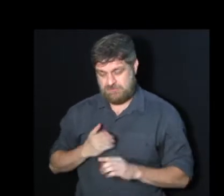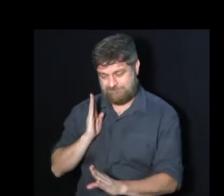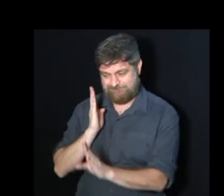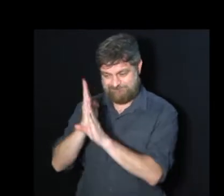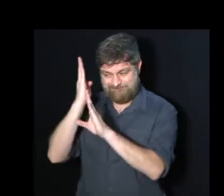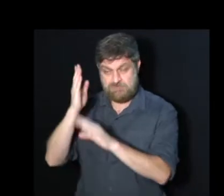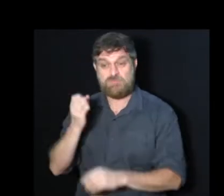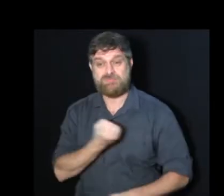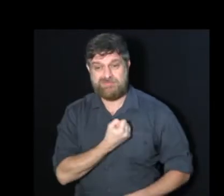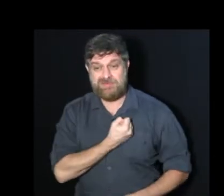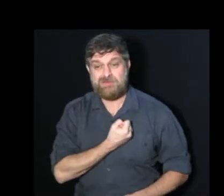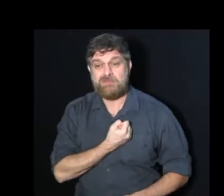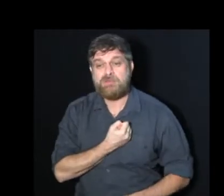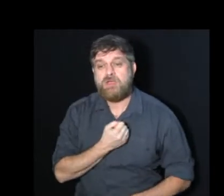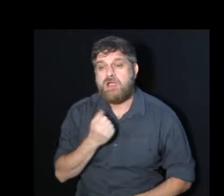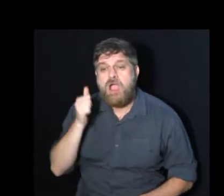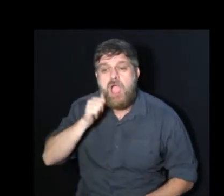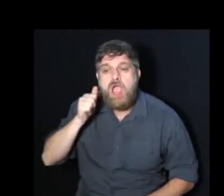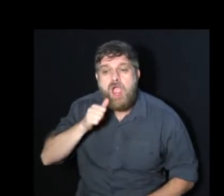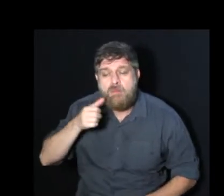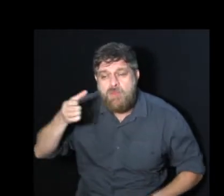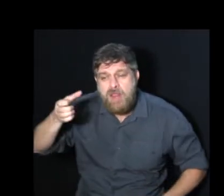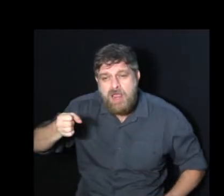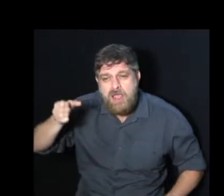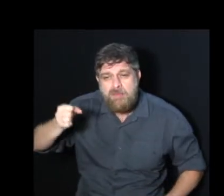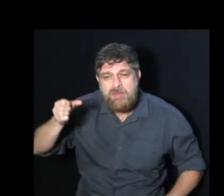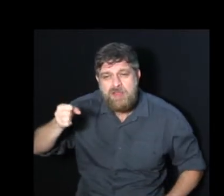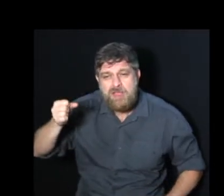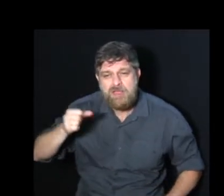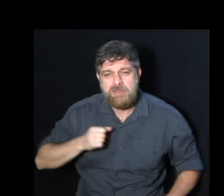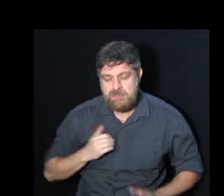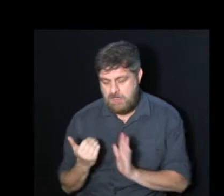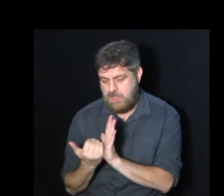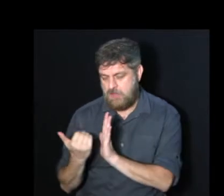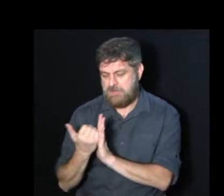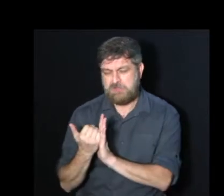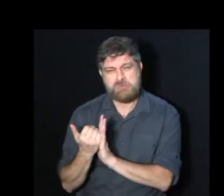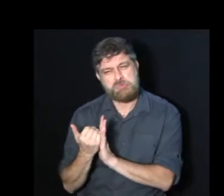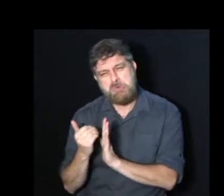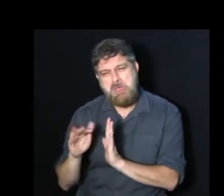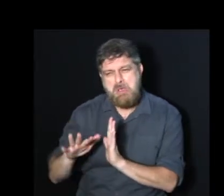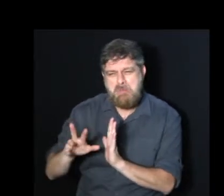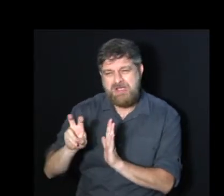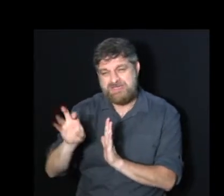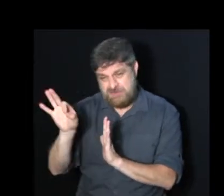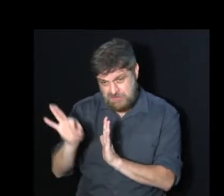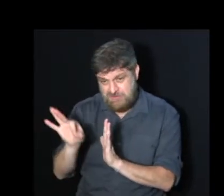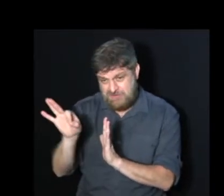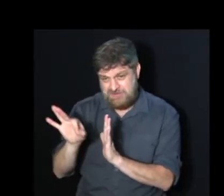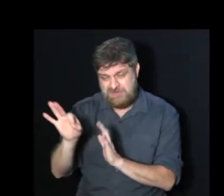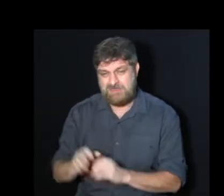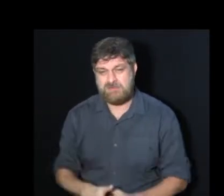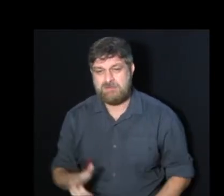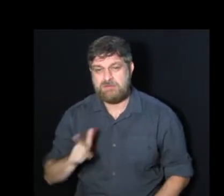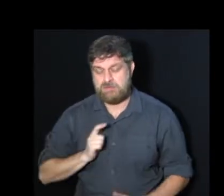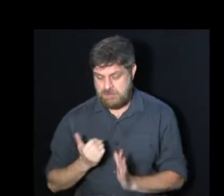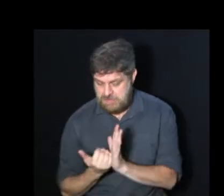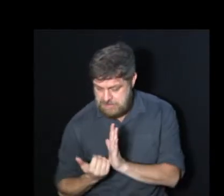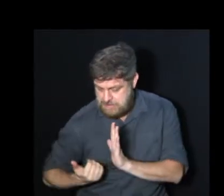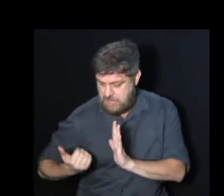enquanto de mulheres brancas aumentou menos de 5%. E esses